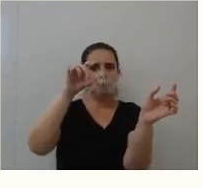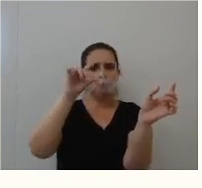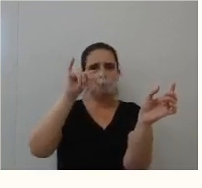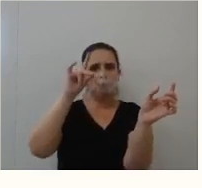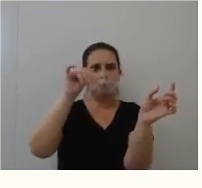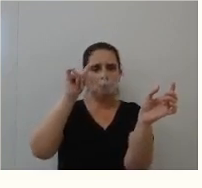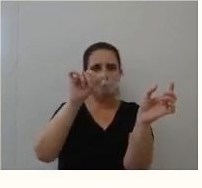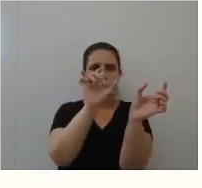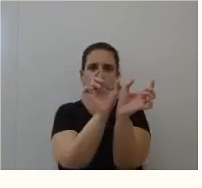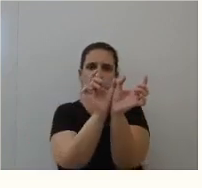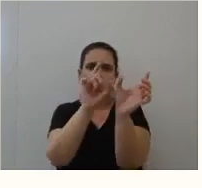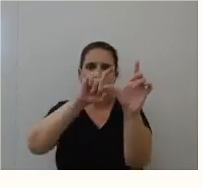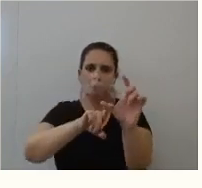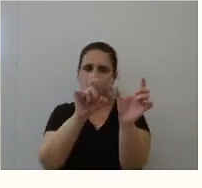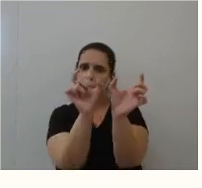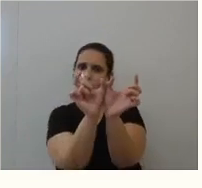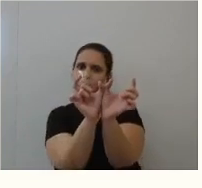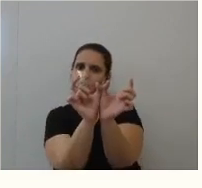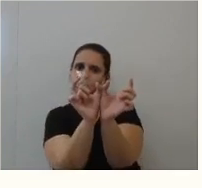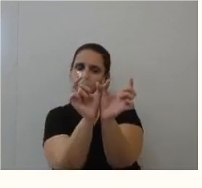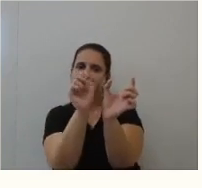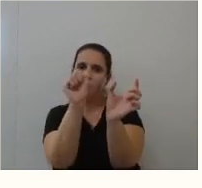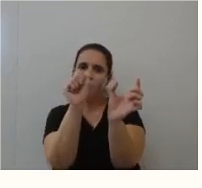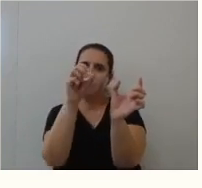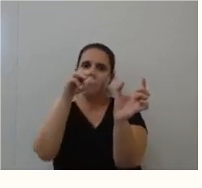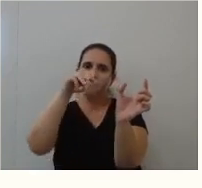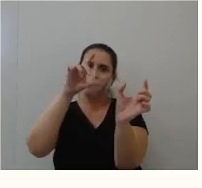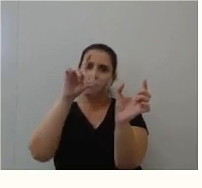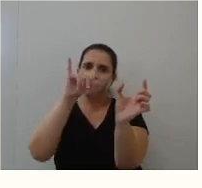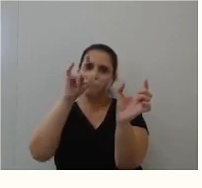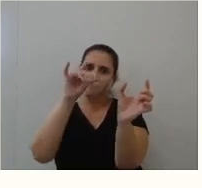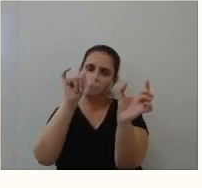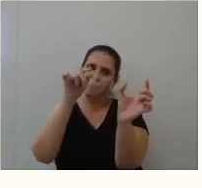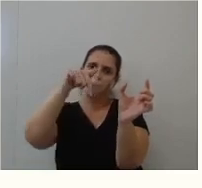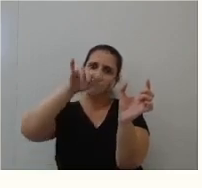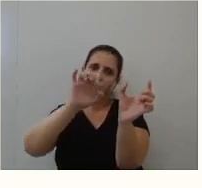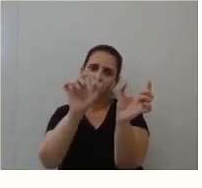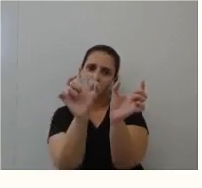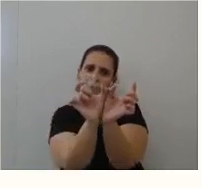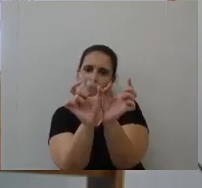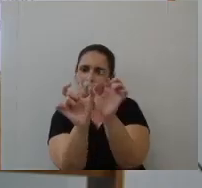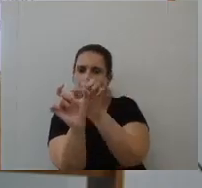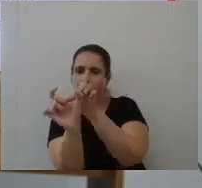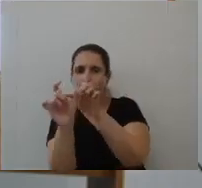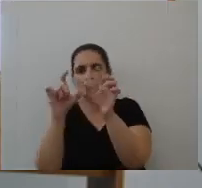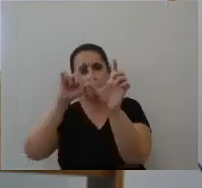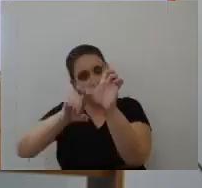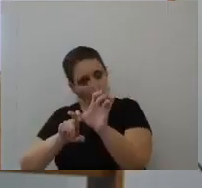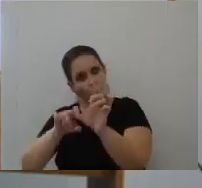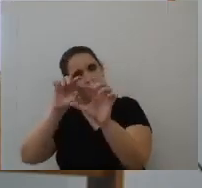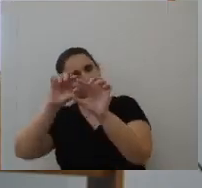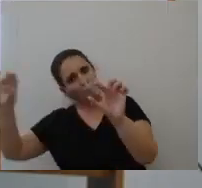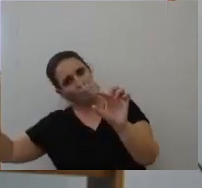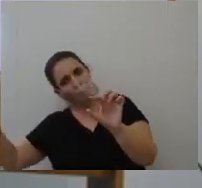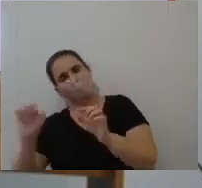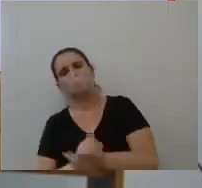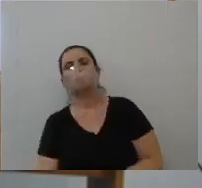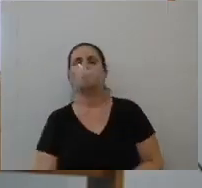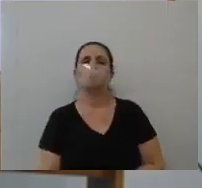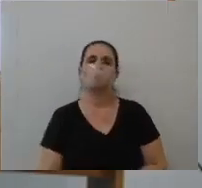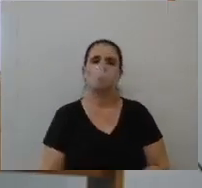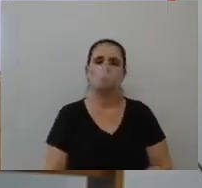É introduzida por essa expressão, por essa locução conjuntiva, né? À medida que. Vamos para